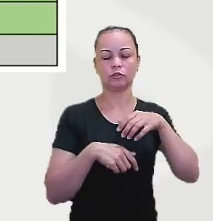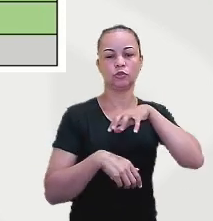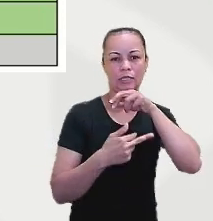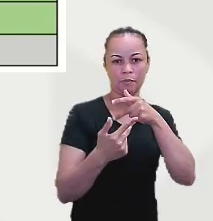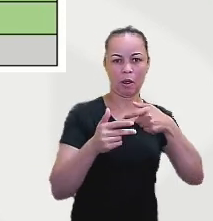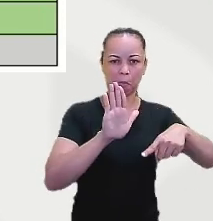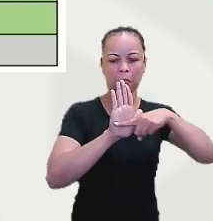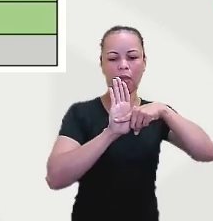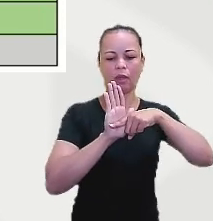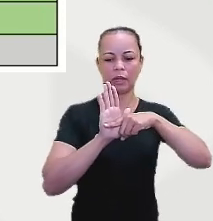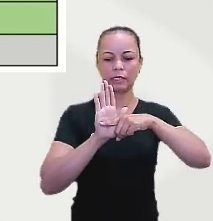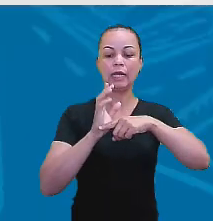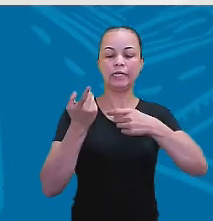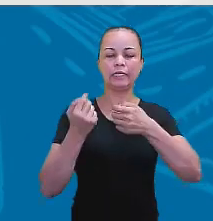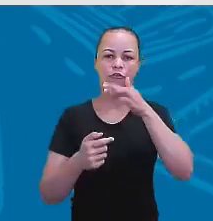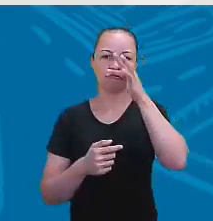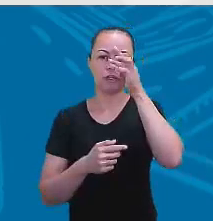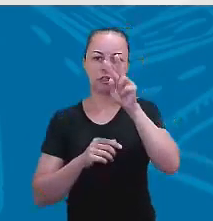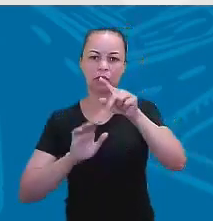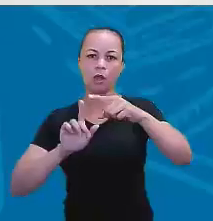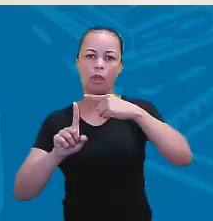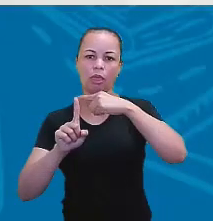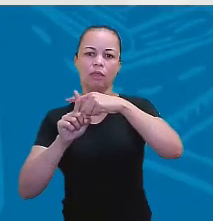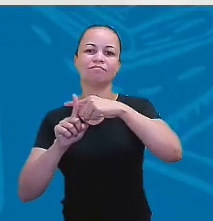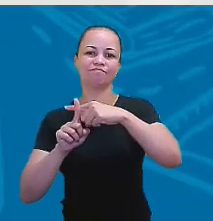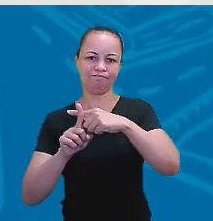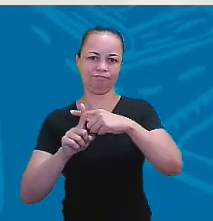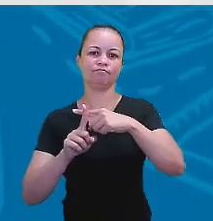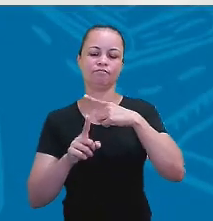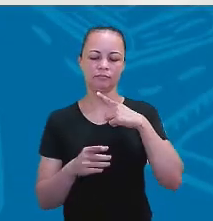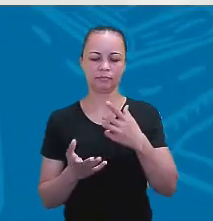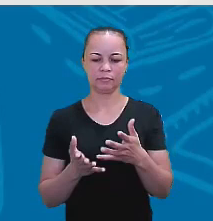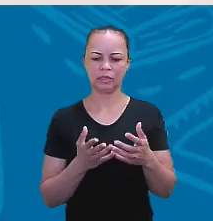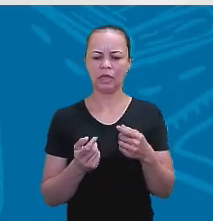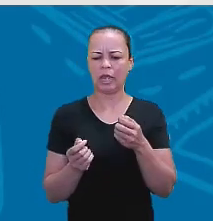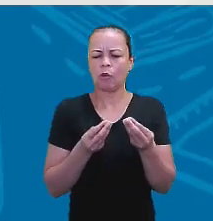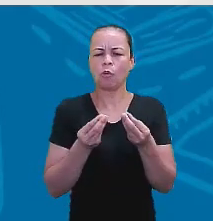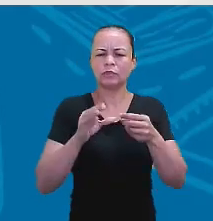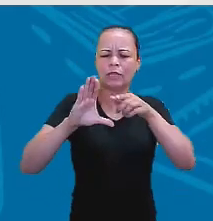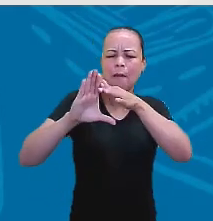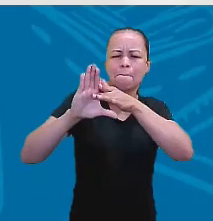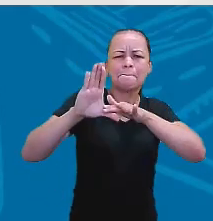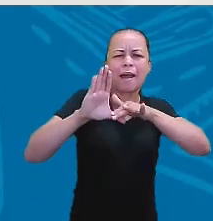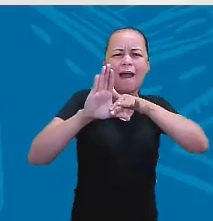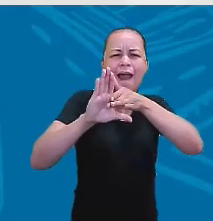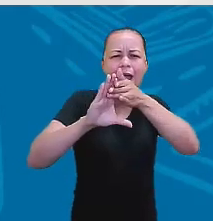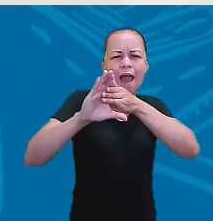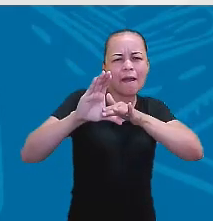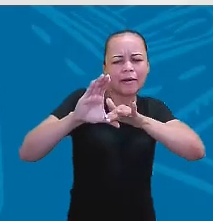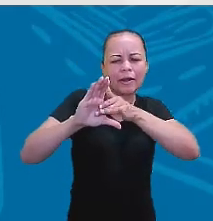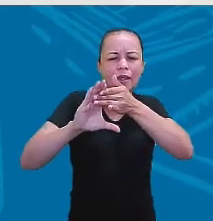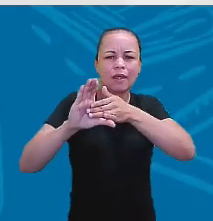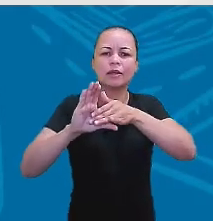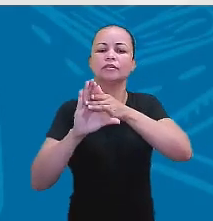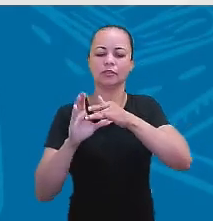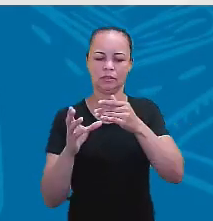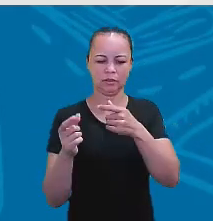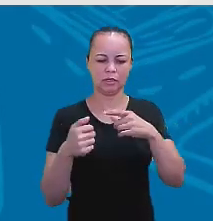parede celular é feita de quê, gente? Celulose. Se a gente fosse usar assim o cimento, o tijolo, matéria-prima que forma essa parede celular é